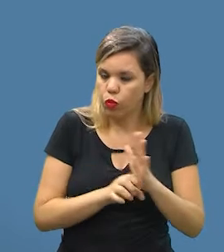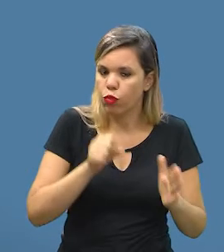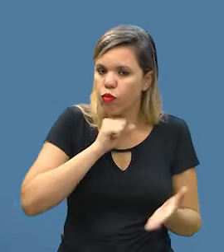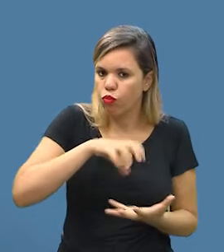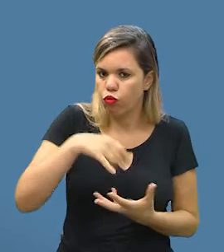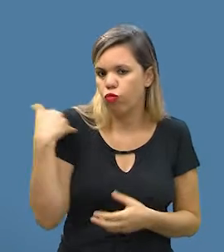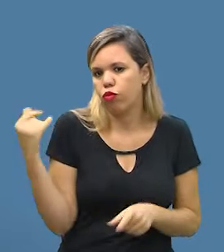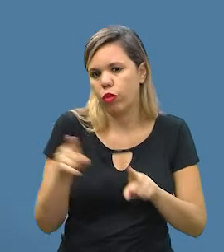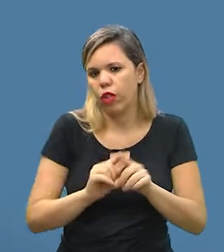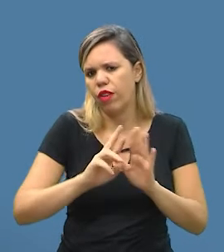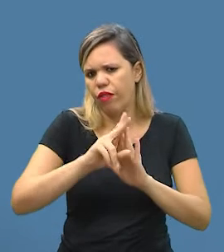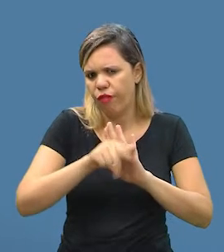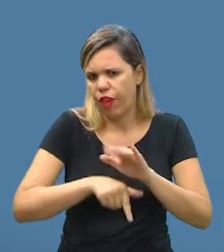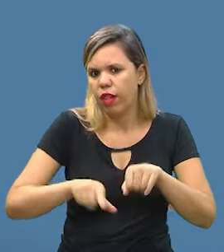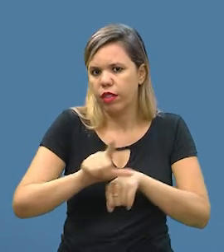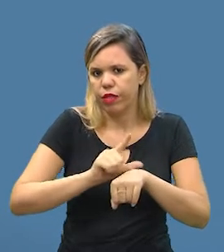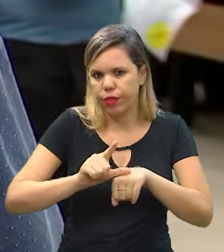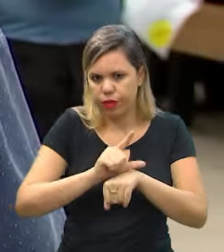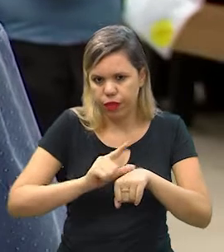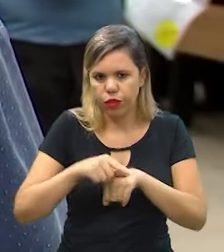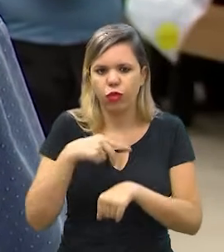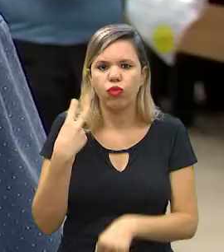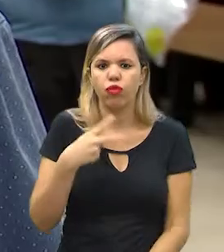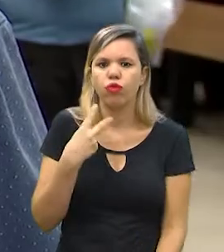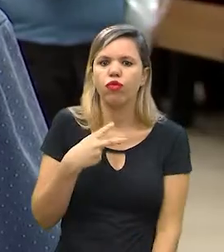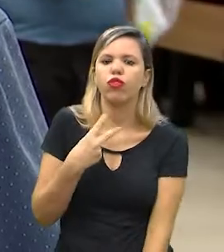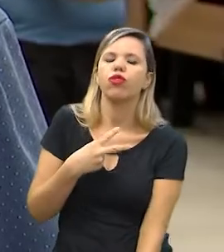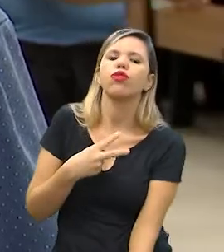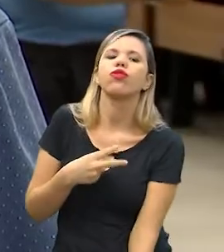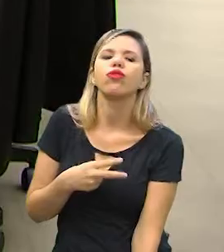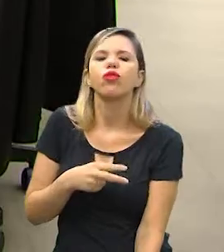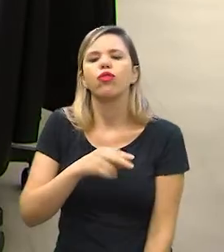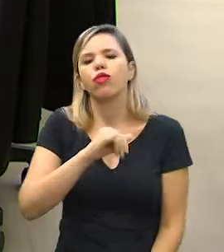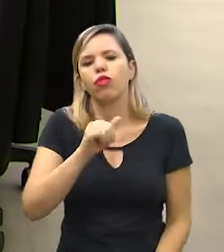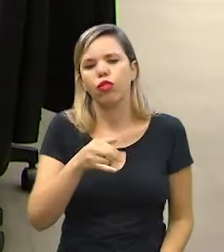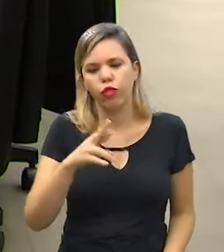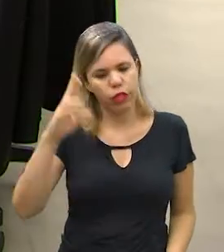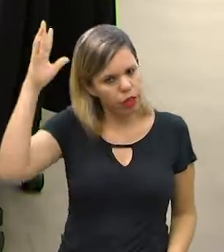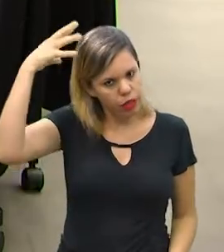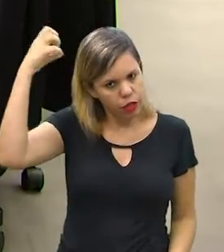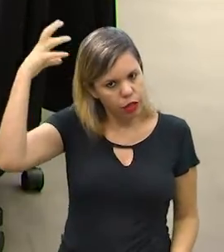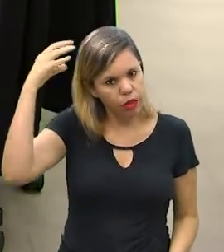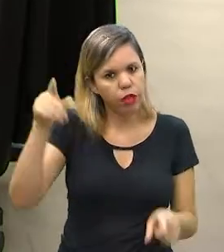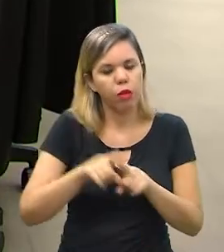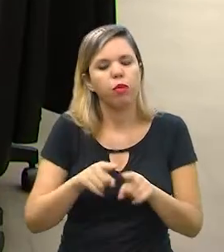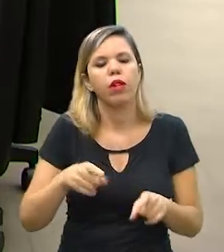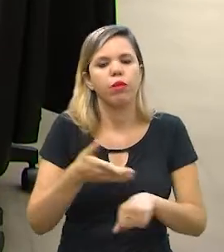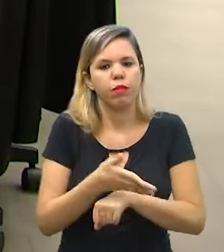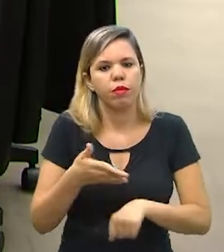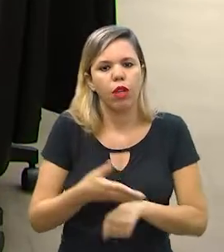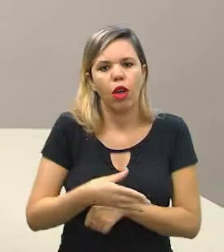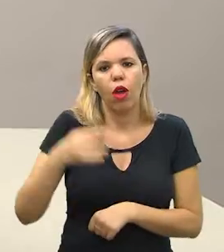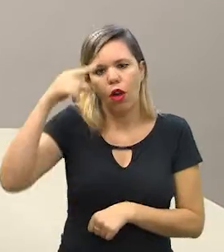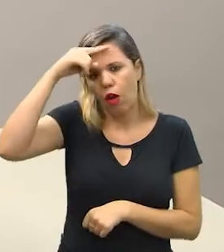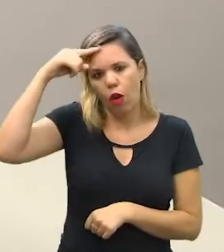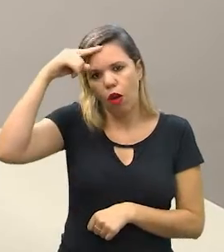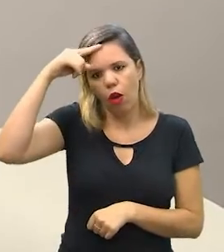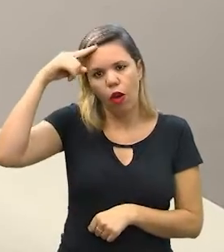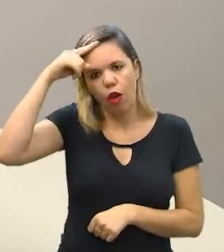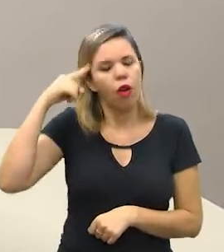do Idoso e demais legislações vigentes além do Vereador Jair partes a comissão os vereadores